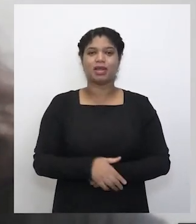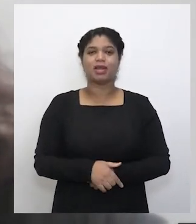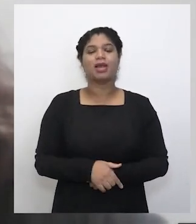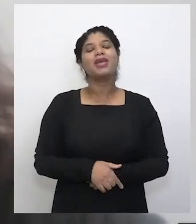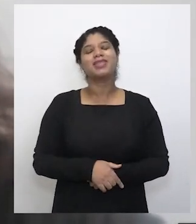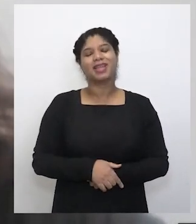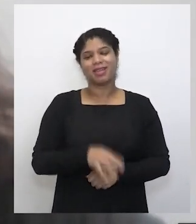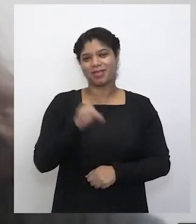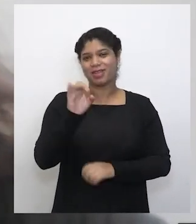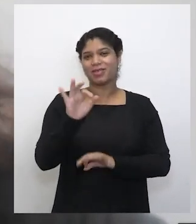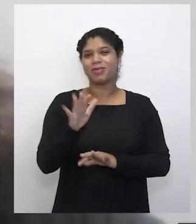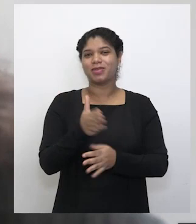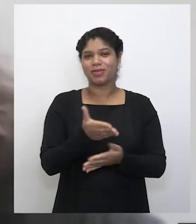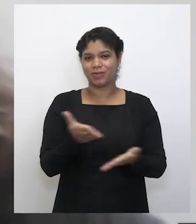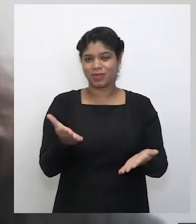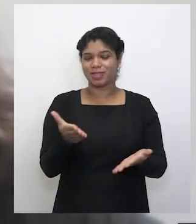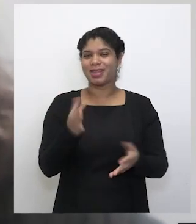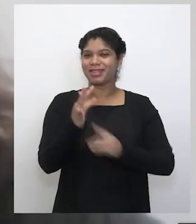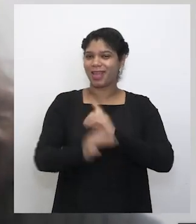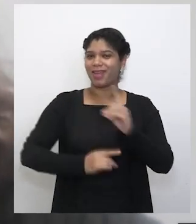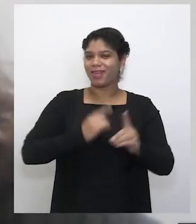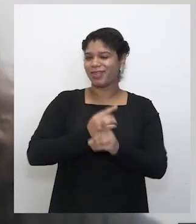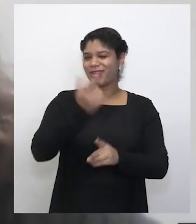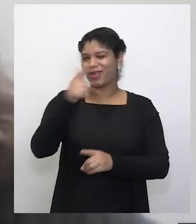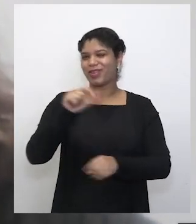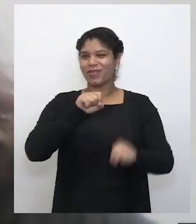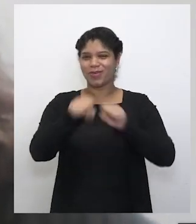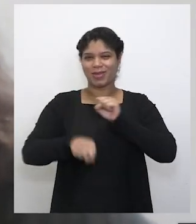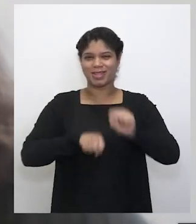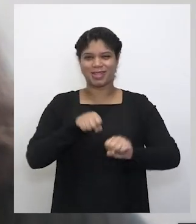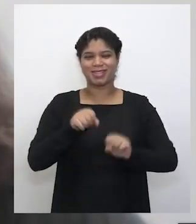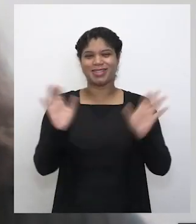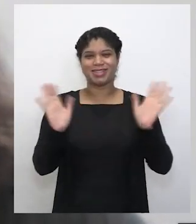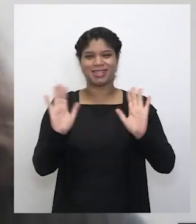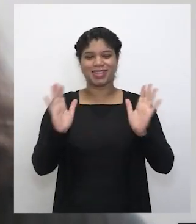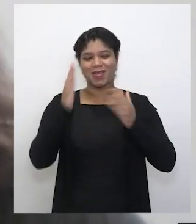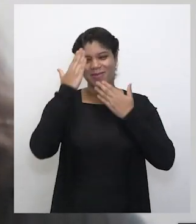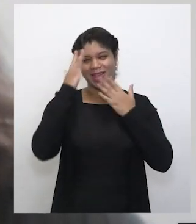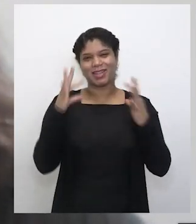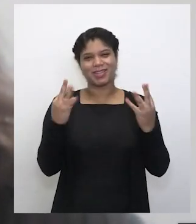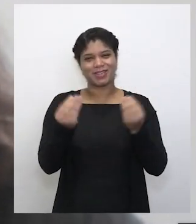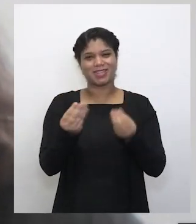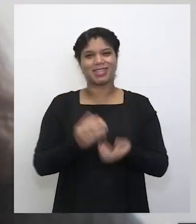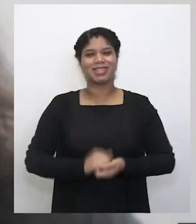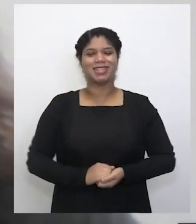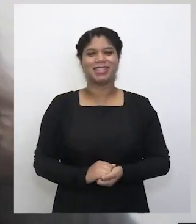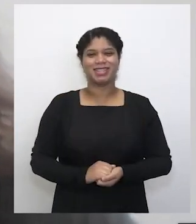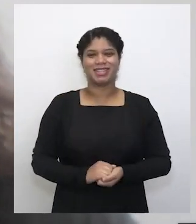com Deus até a próxima formação. Obrigada a todos.